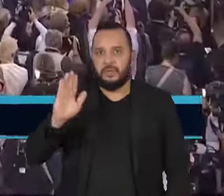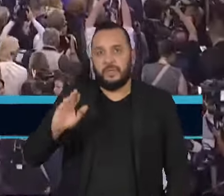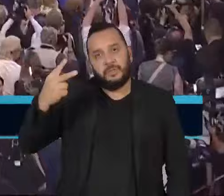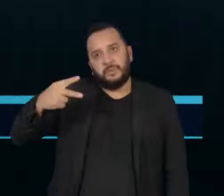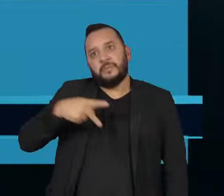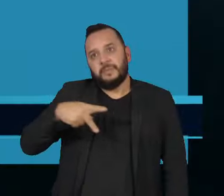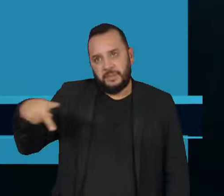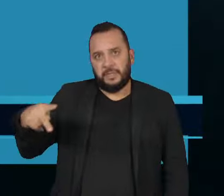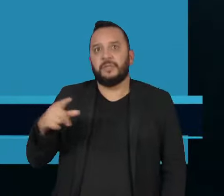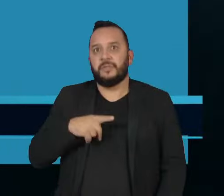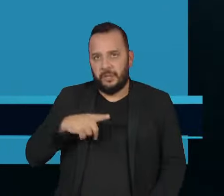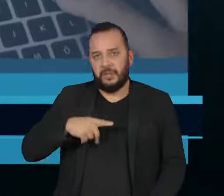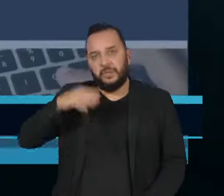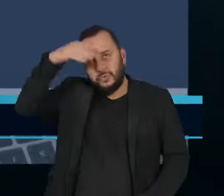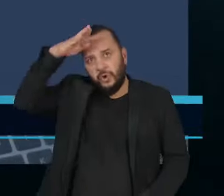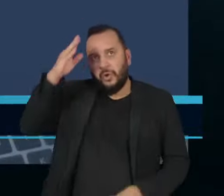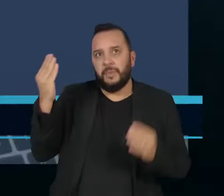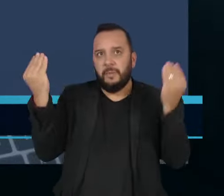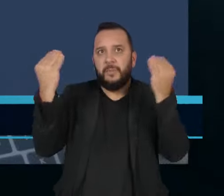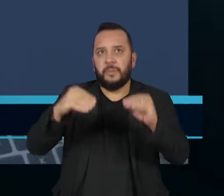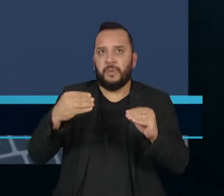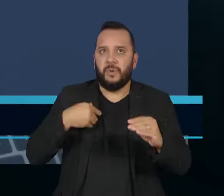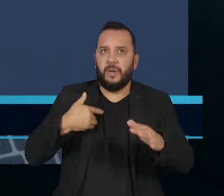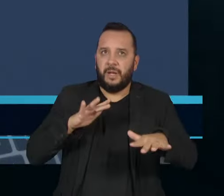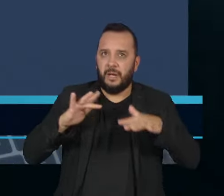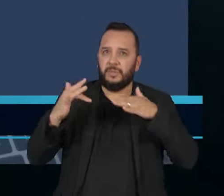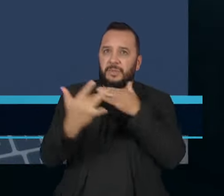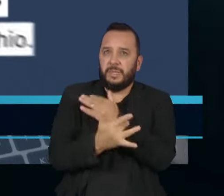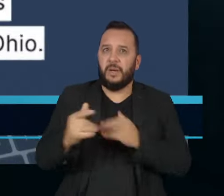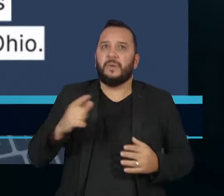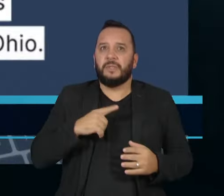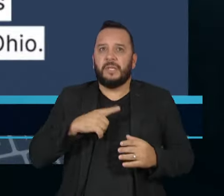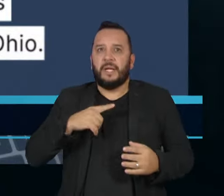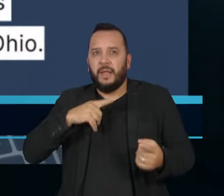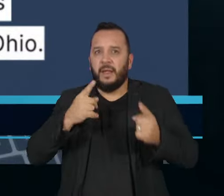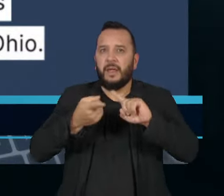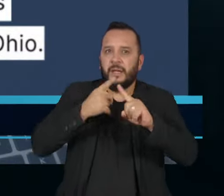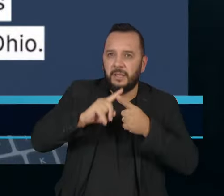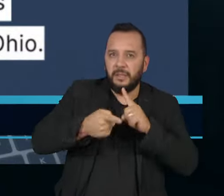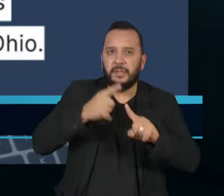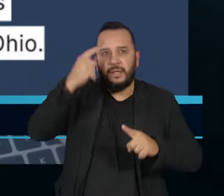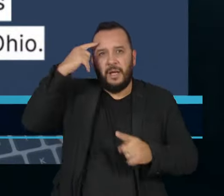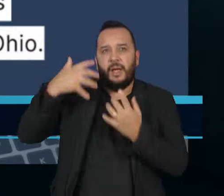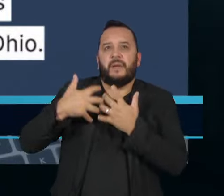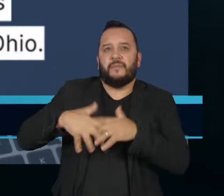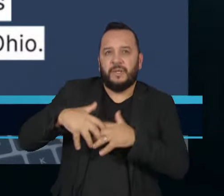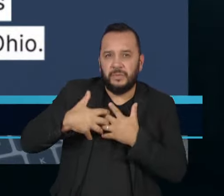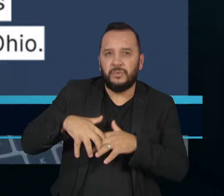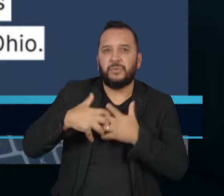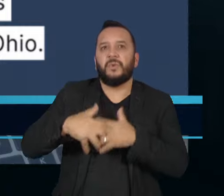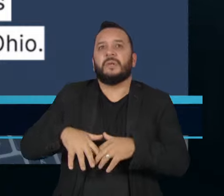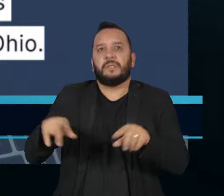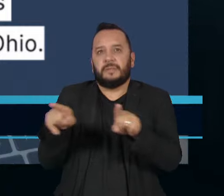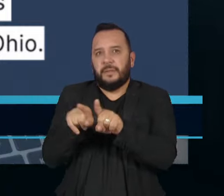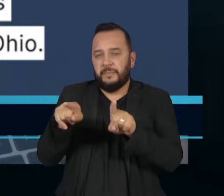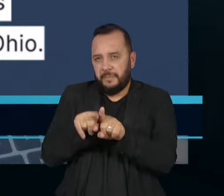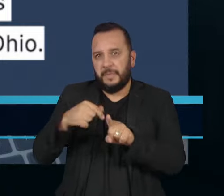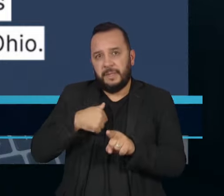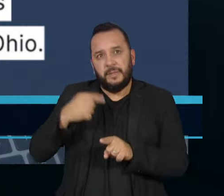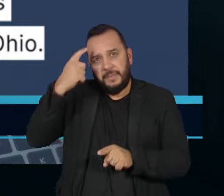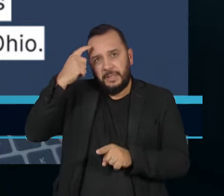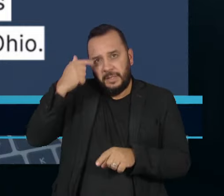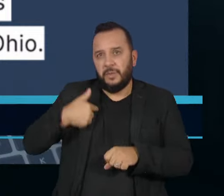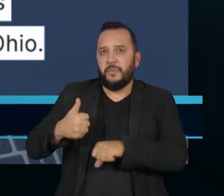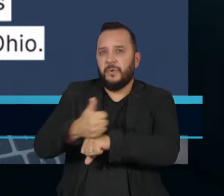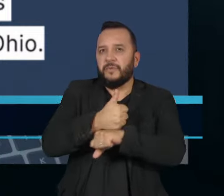foi feito por Donald Trump em uma rede social. Após longas deliberações e reflexões, e considerando os enormes talentos de